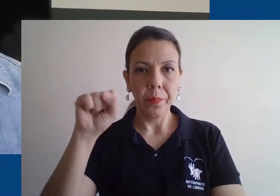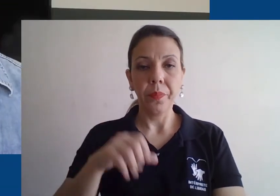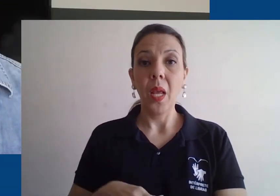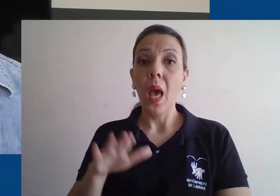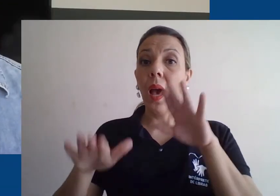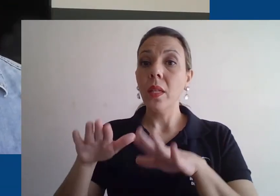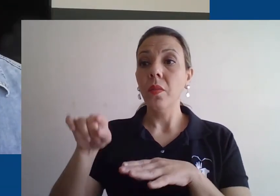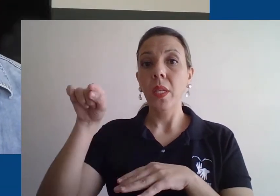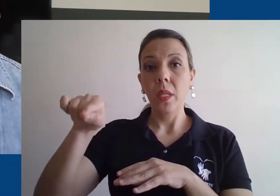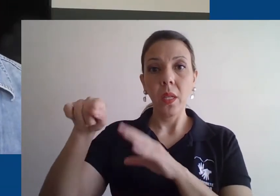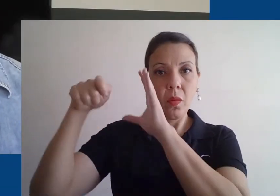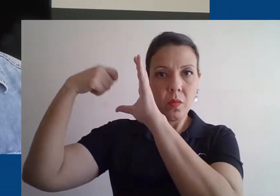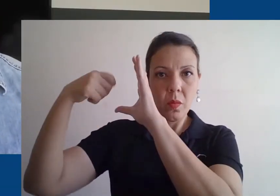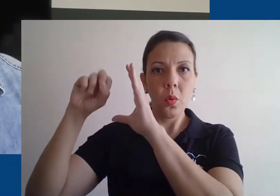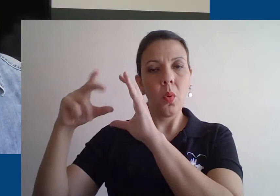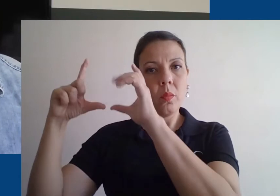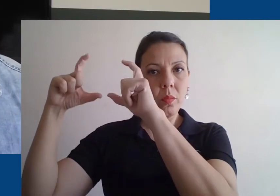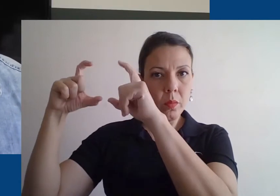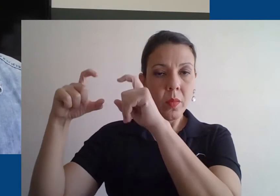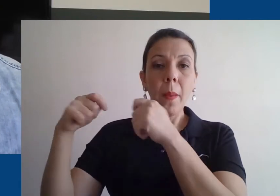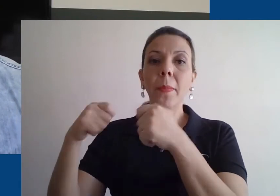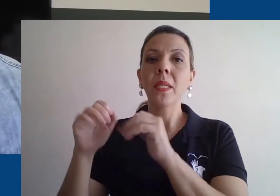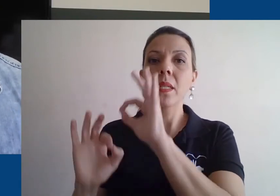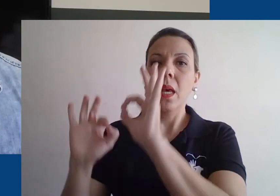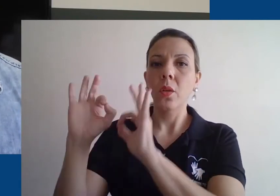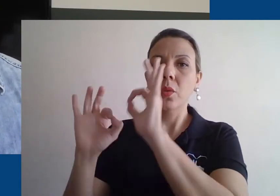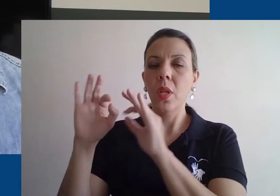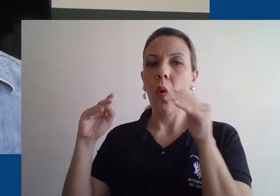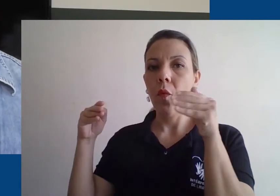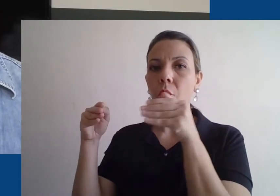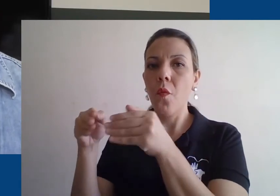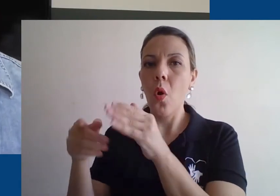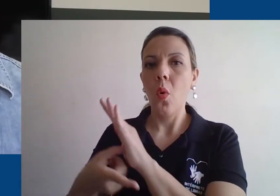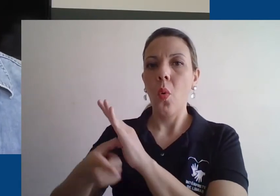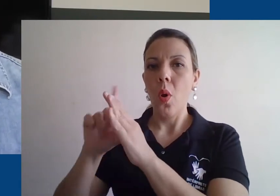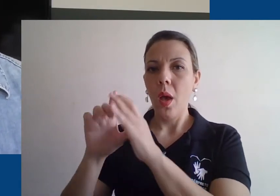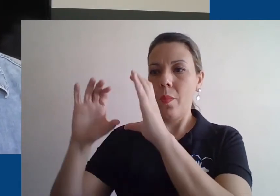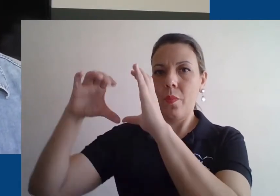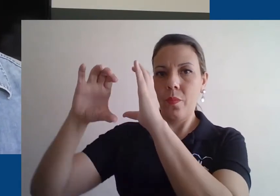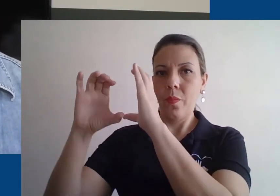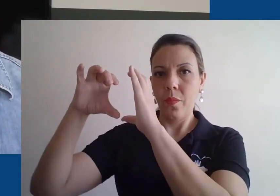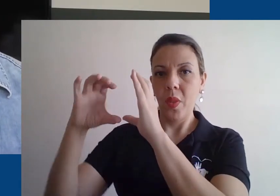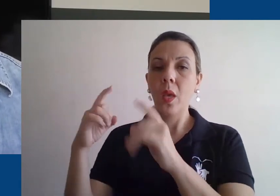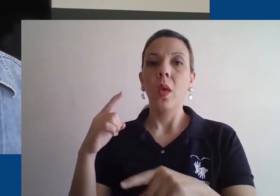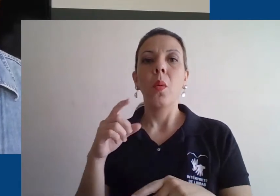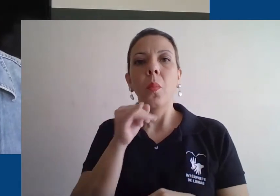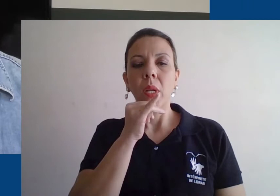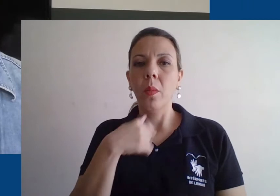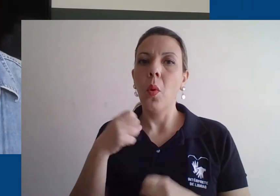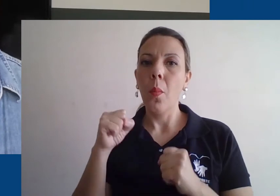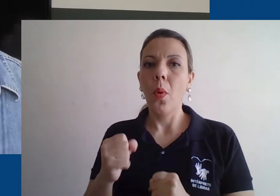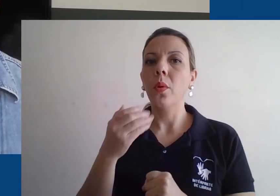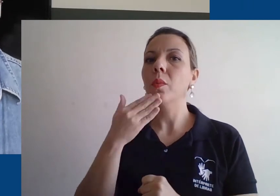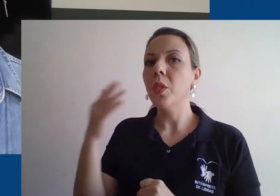isso, peça para alguém que mora com você sentar ali no lugar onde você vai ficar, você ajusta, ou utilize algum objeto, uma vassoura que consiga ficar em pé